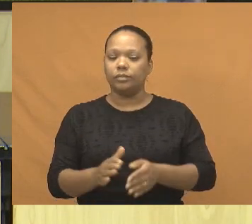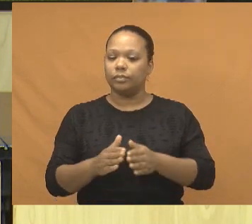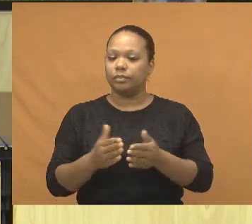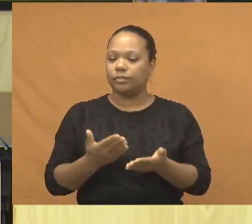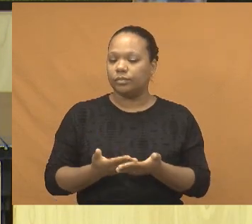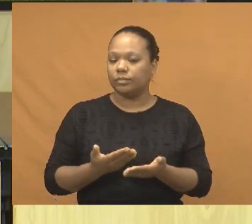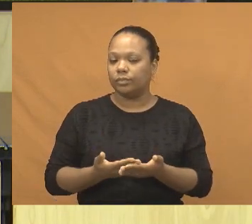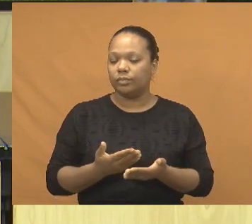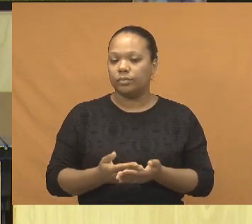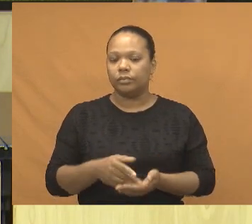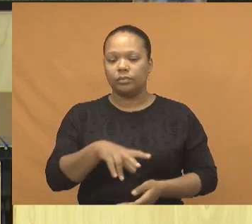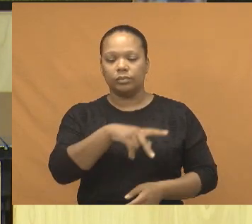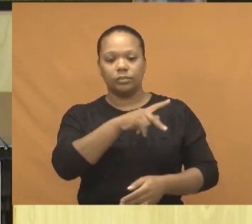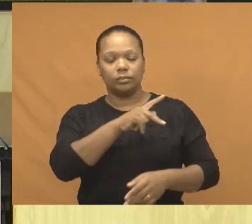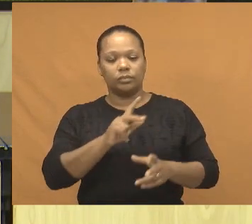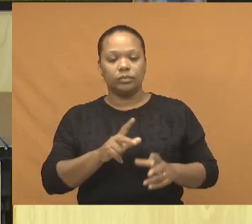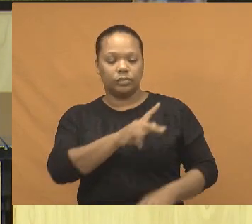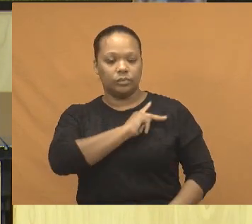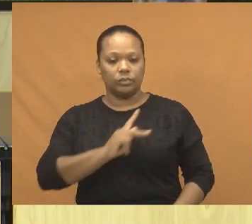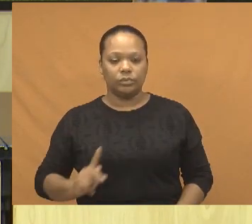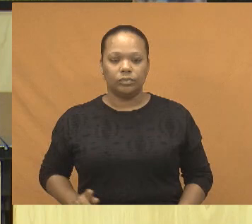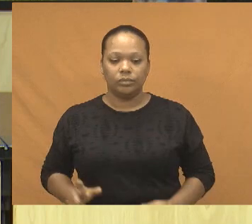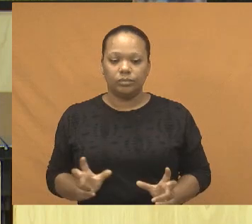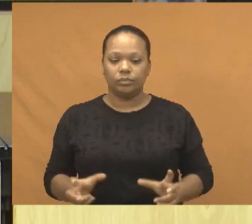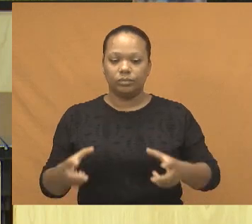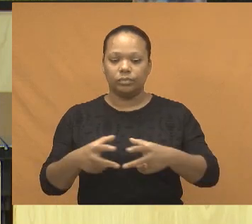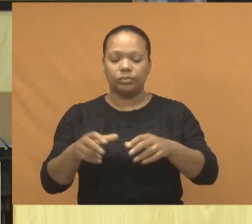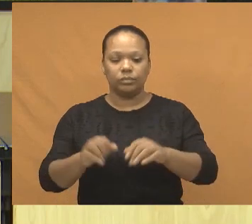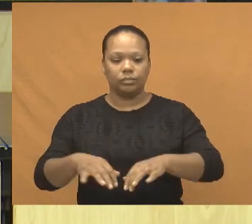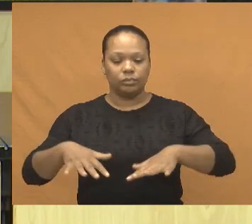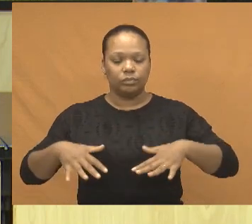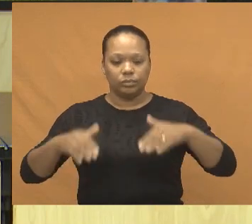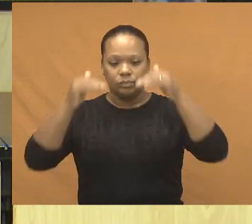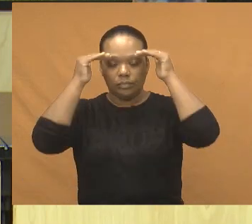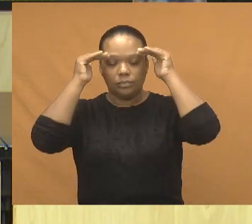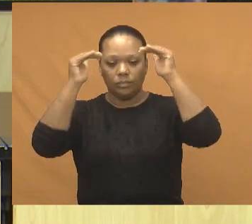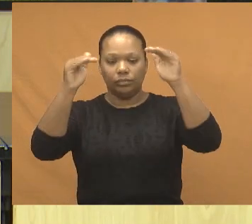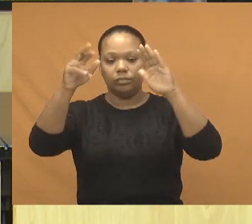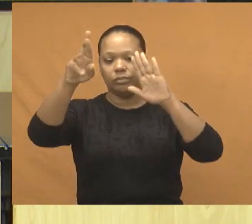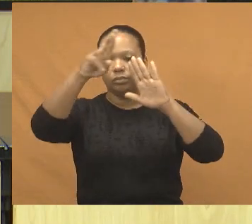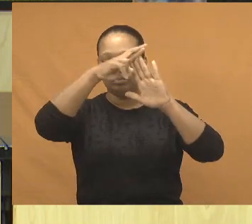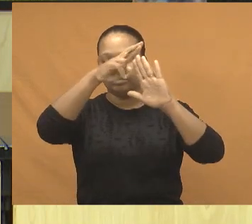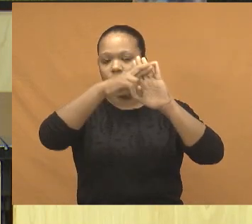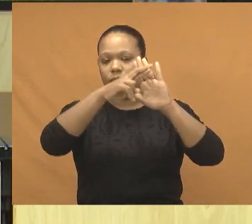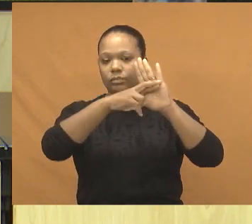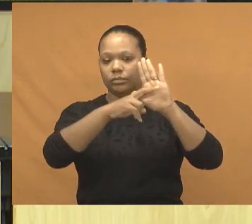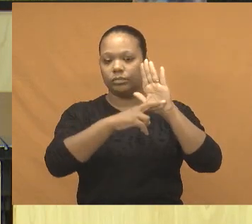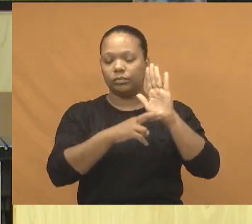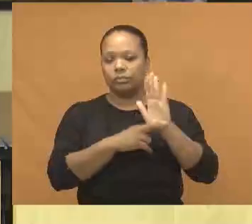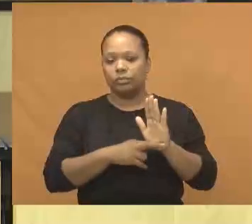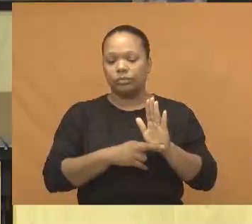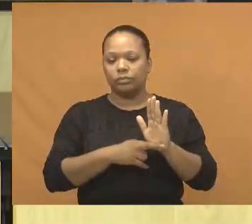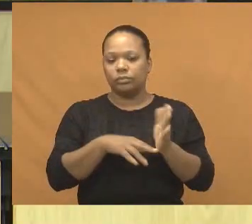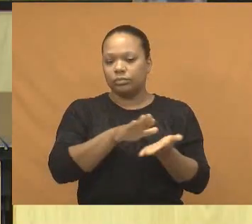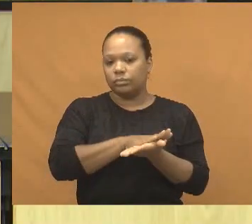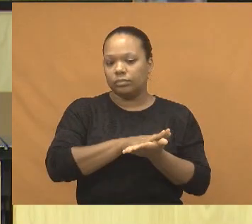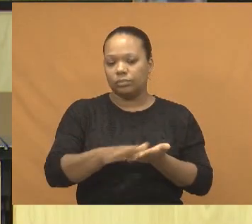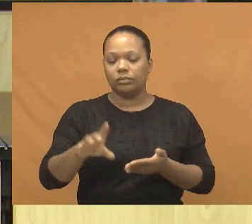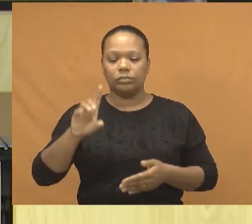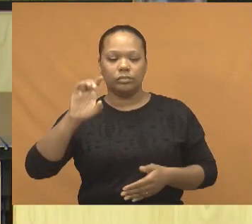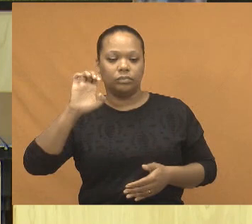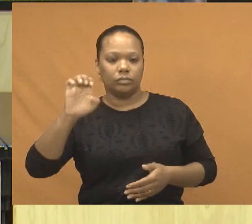senhor presidente desta casa, ouvido e aprovado pela Igreja Plenário, cumpridas as formalidades regimentais, seja oficiado a